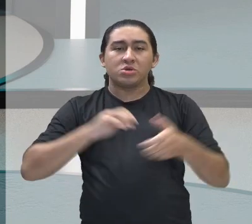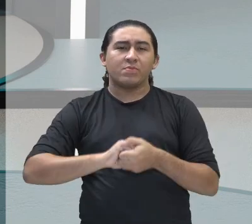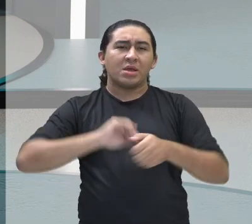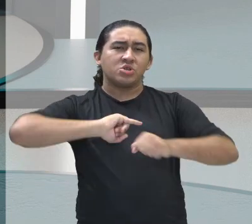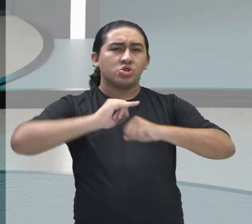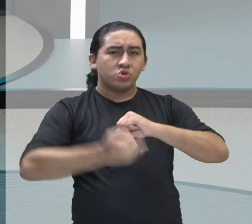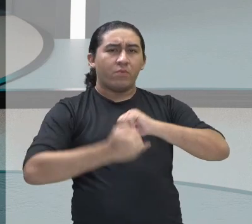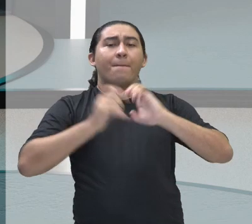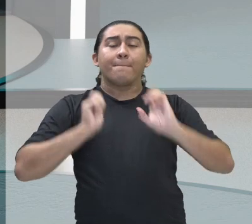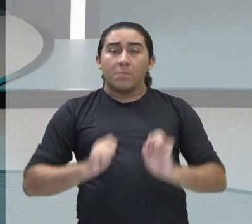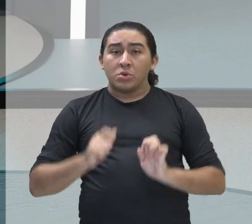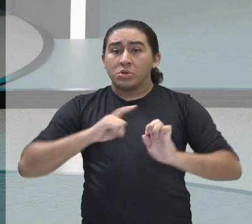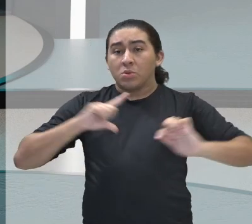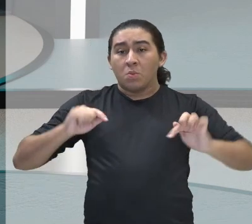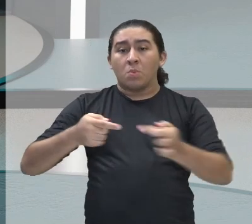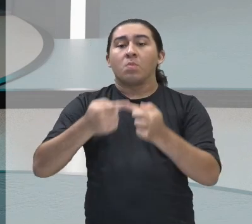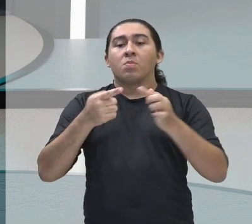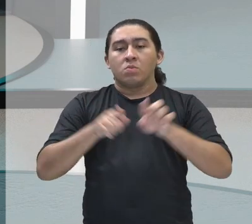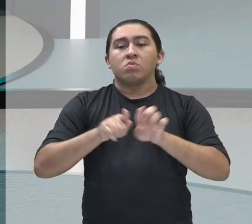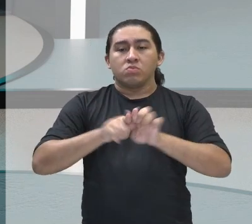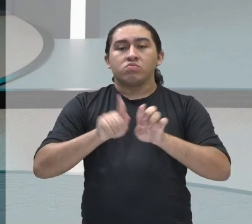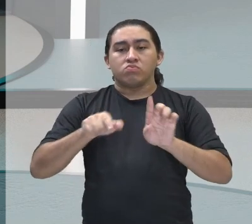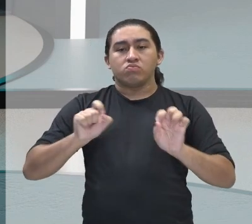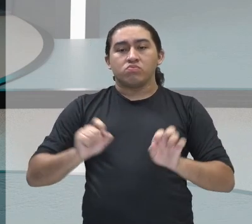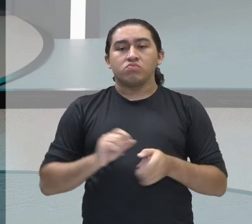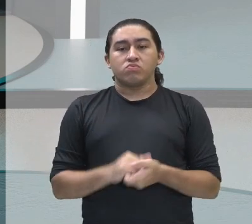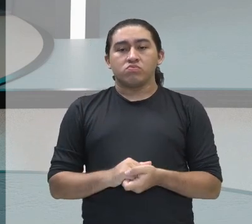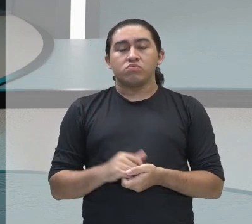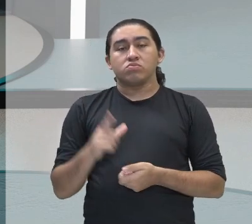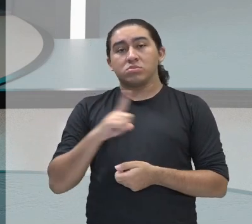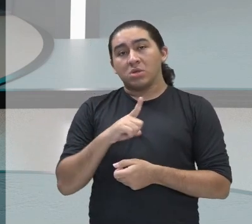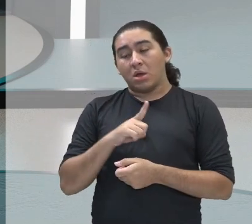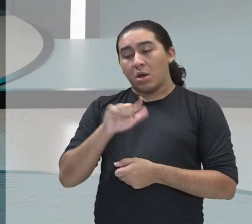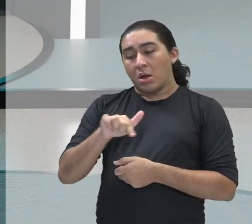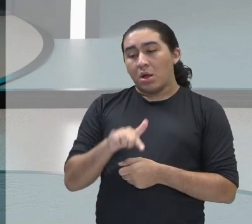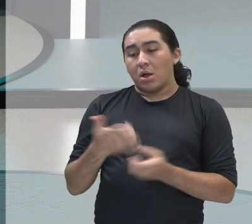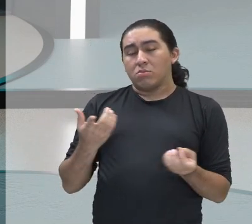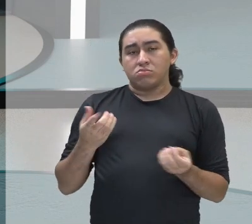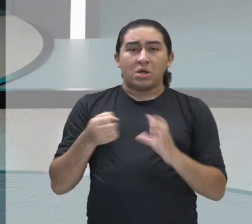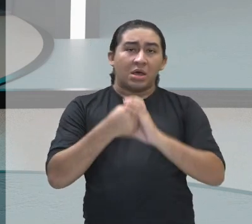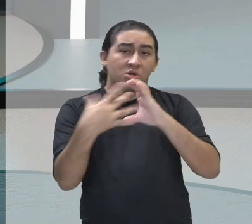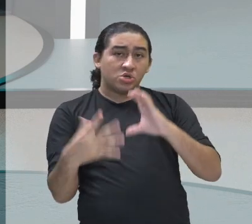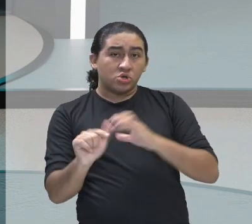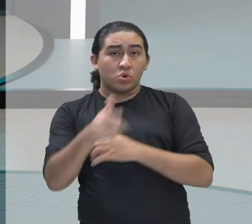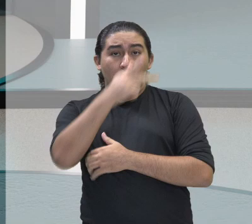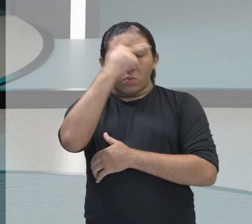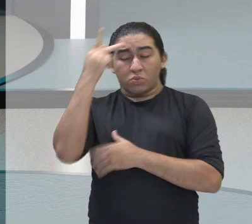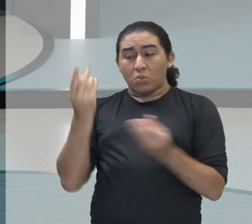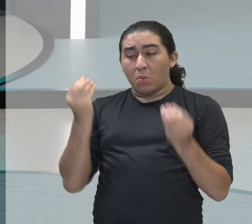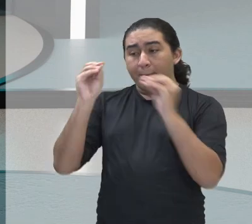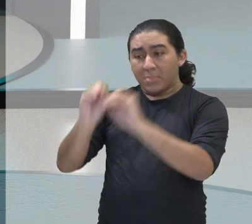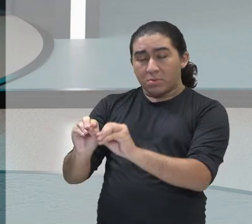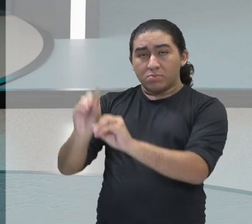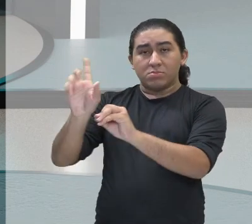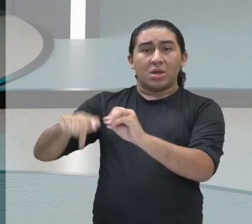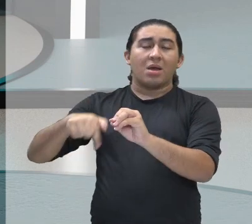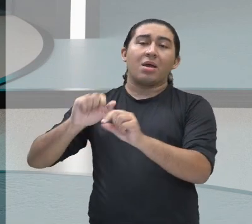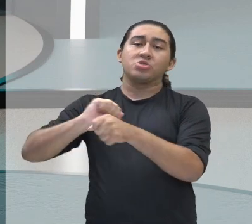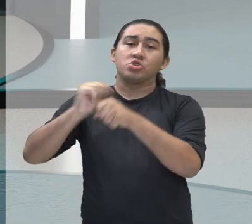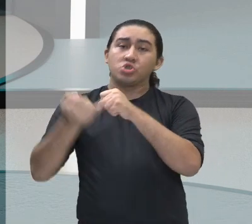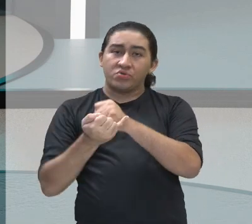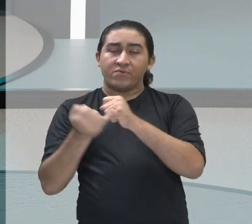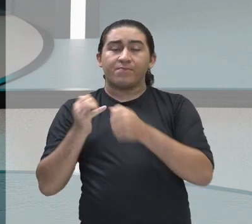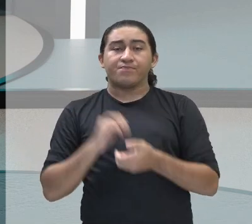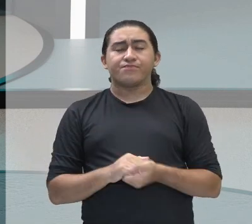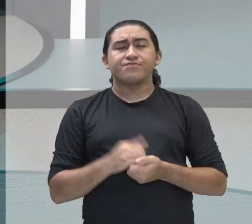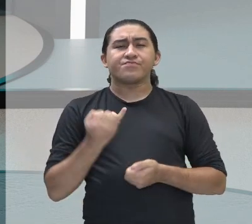ele pode estar qualificando, né, ou estar numa situação onde está qualificando um outro ser, aí ele é um adjetivo. Quando a